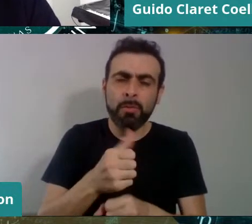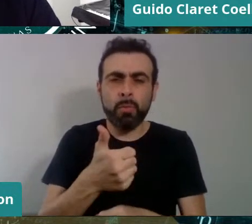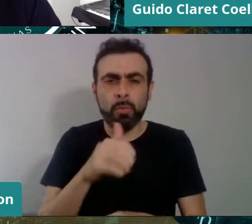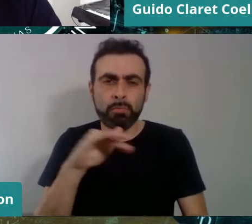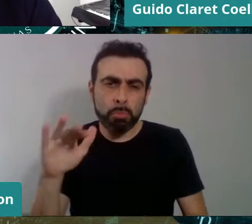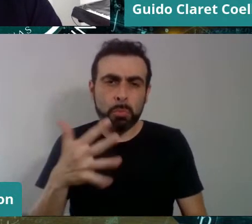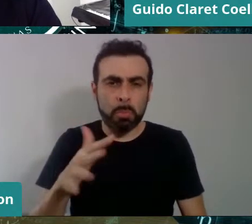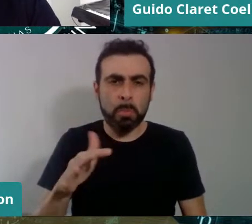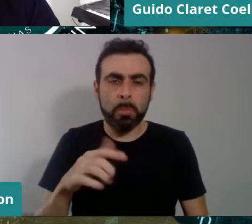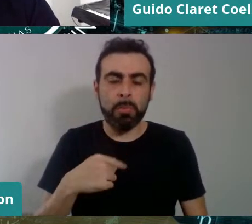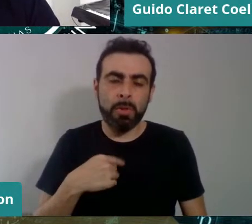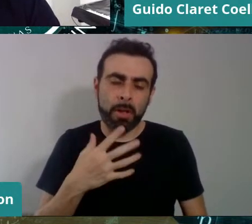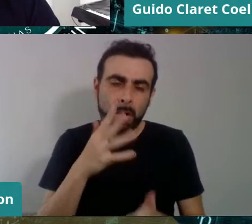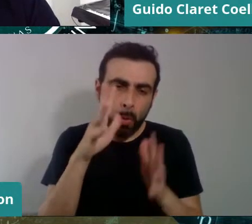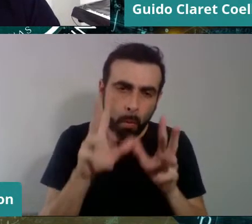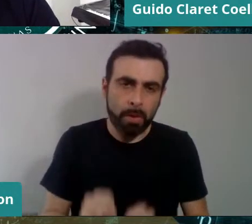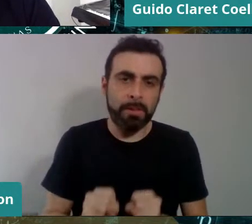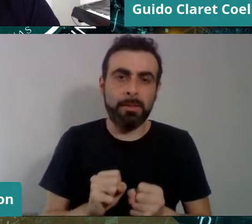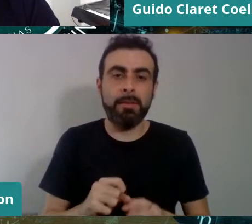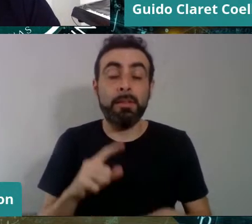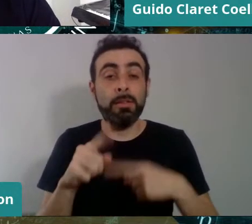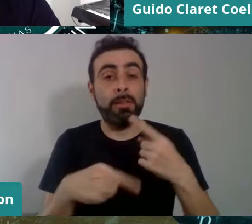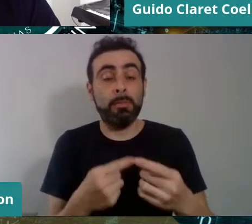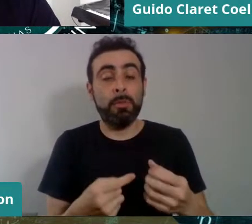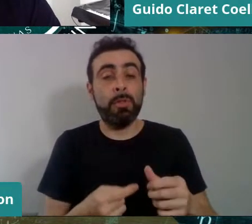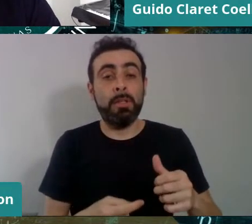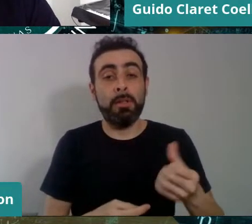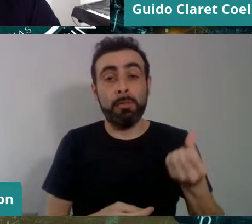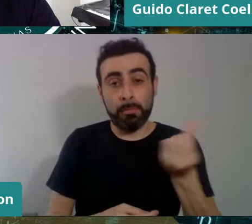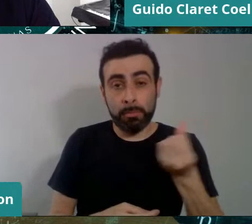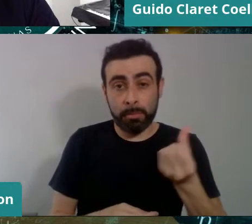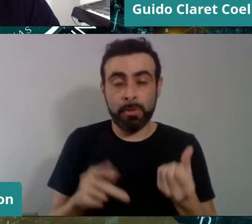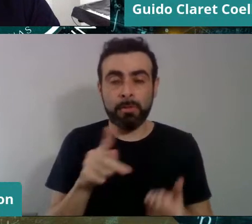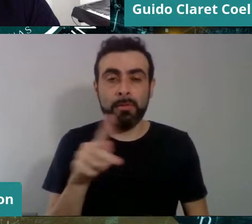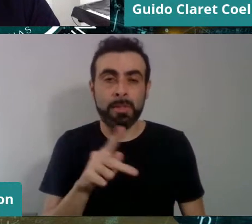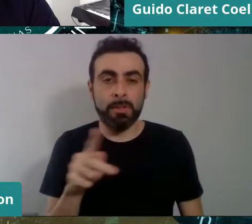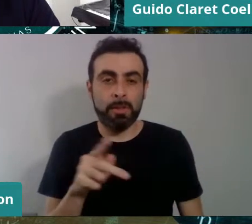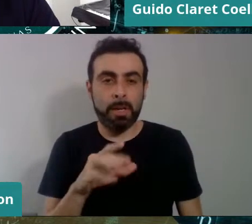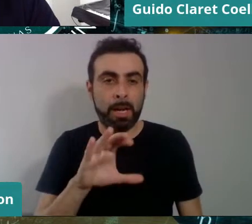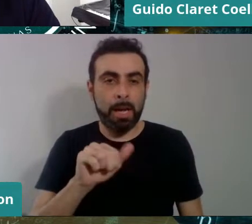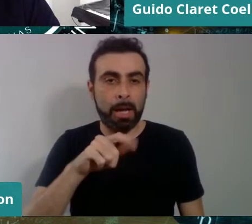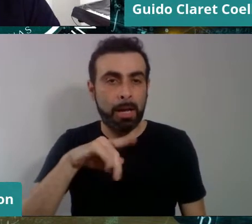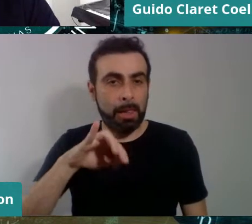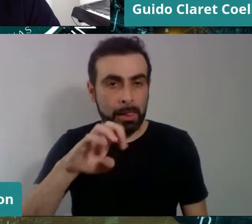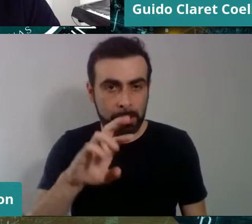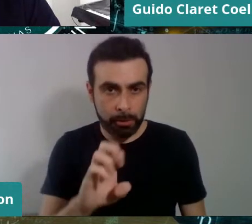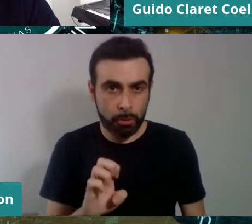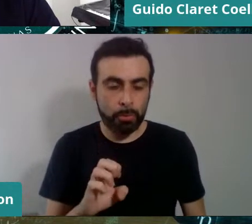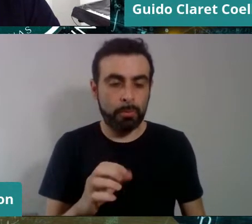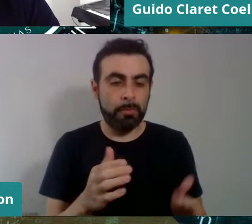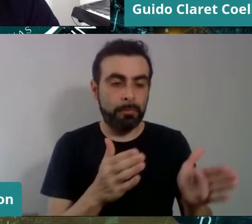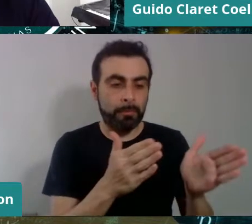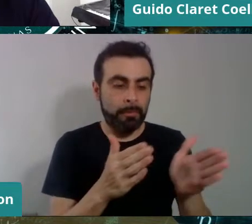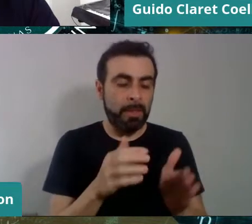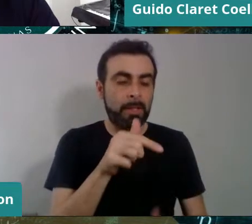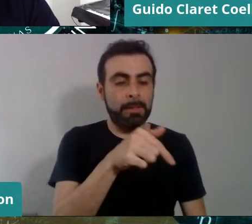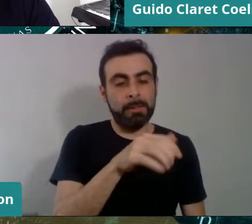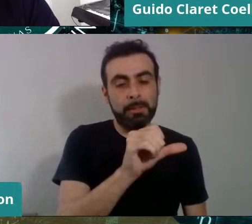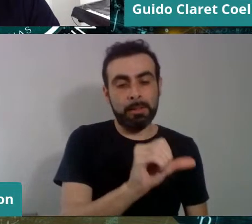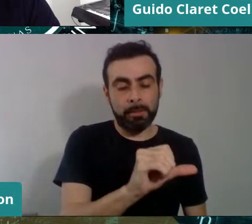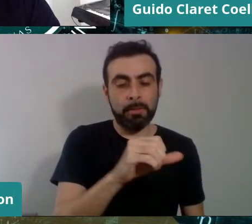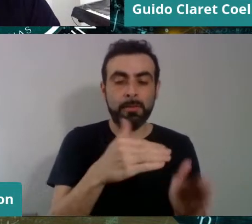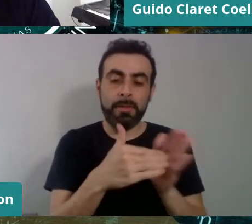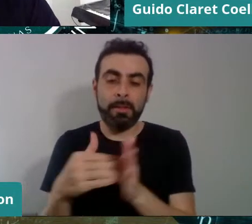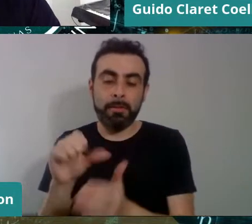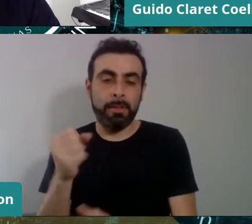Marques, veio o professor José Calixto de Sales, de 79 a 83. Depois a professora